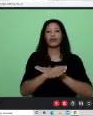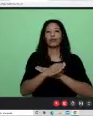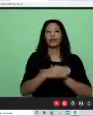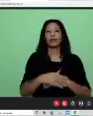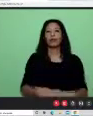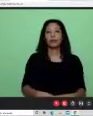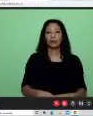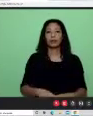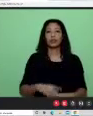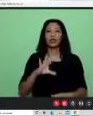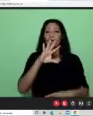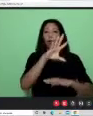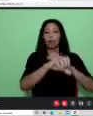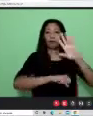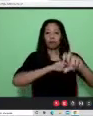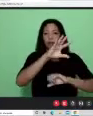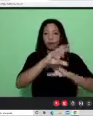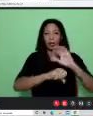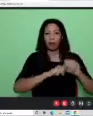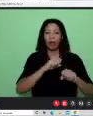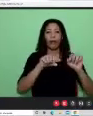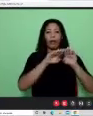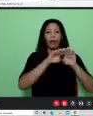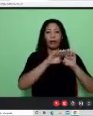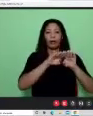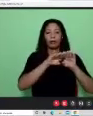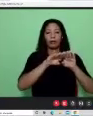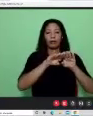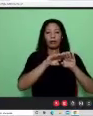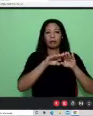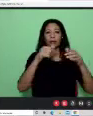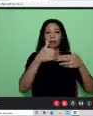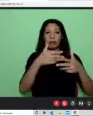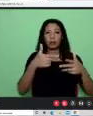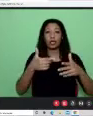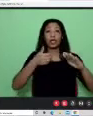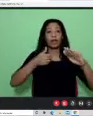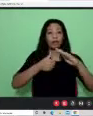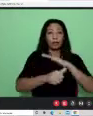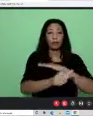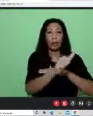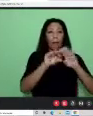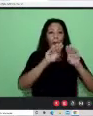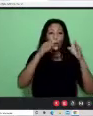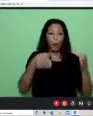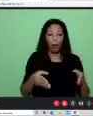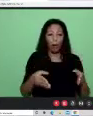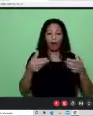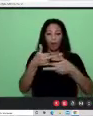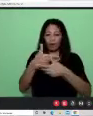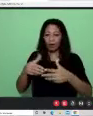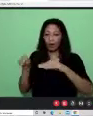tinham levado móveis lá para dentro, tinham feito a limpeza, já estava sendo